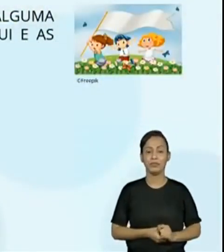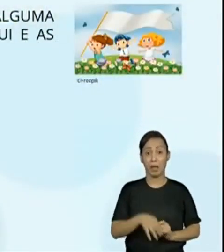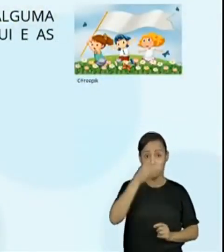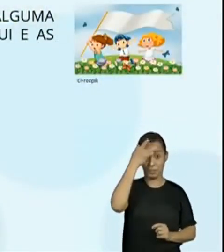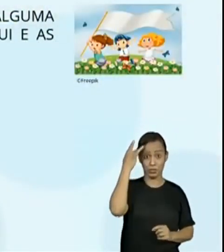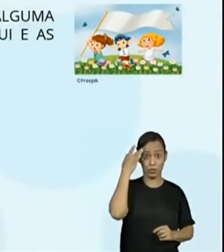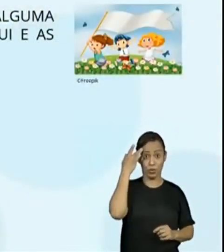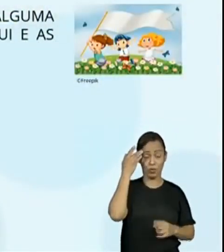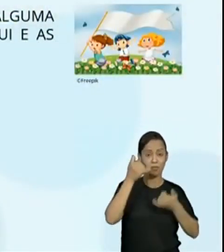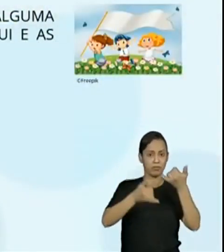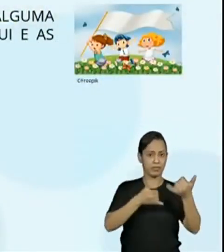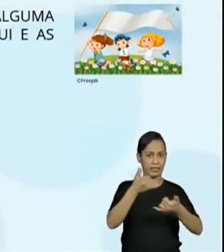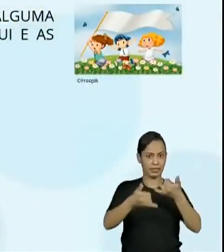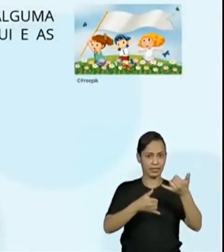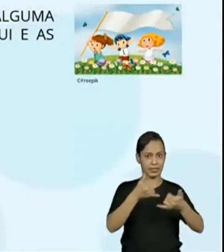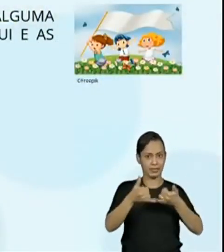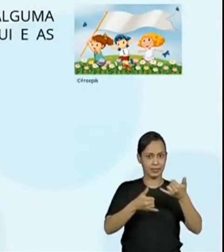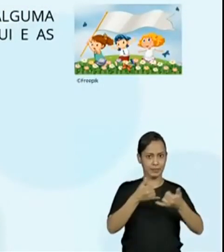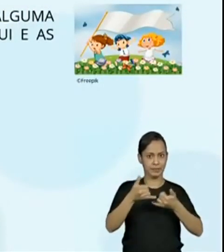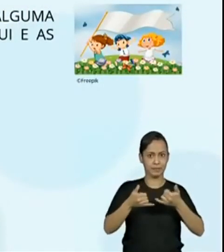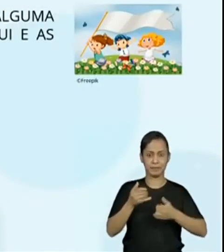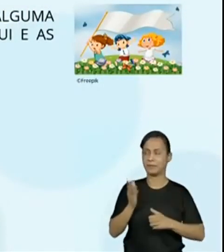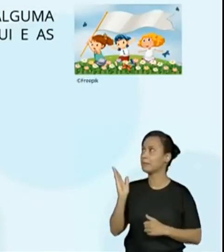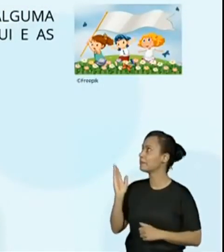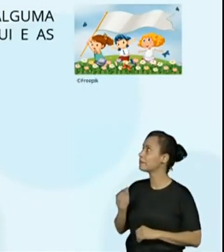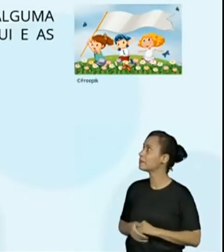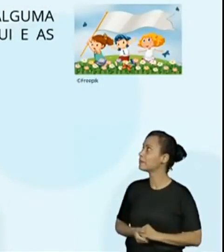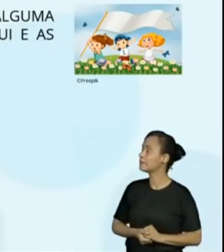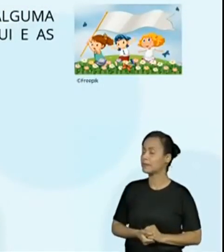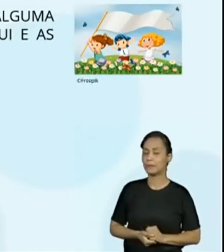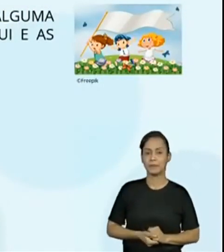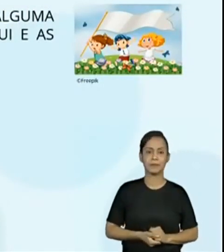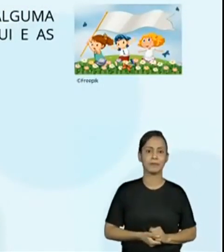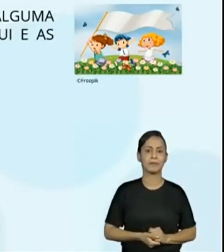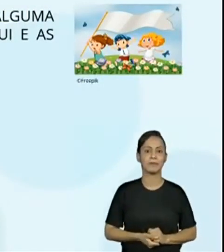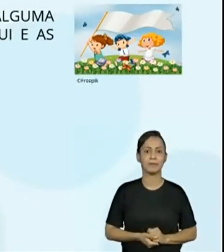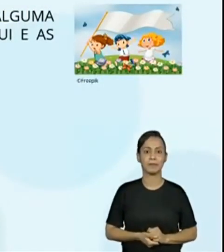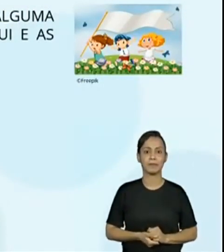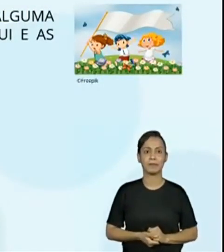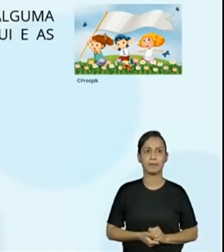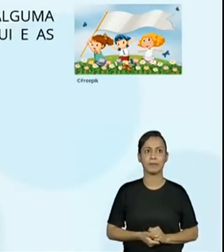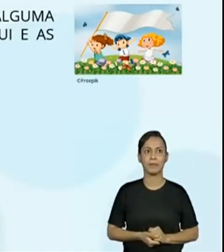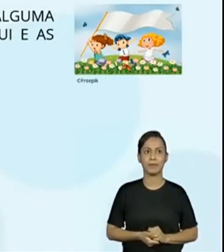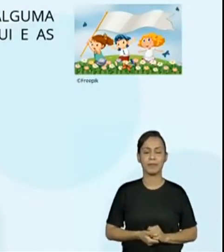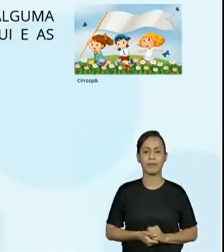É. O participante... Que estiver...